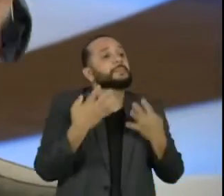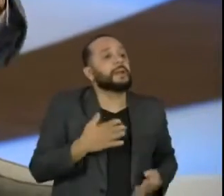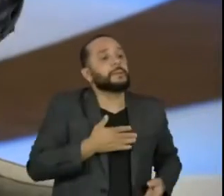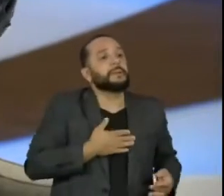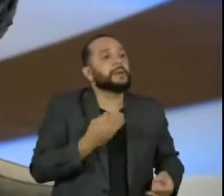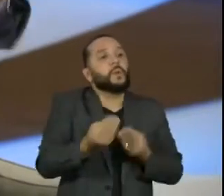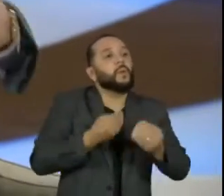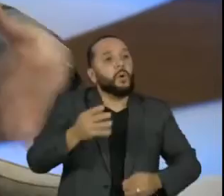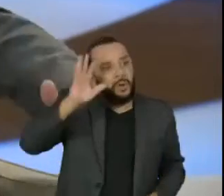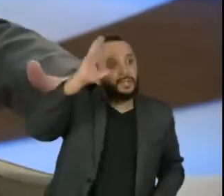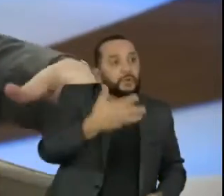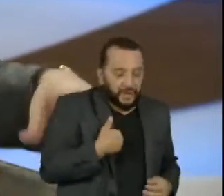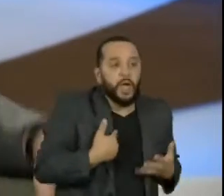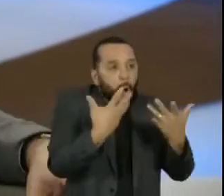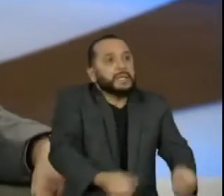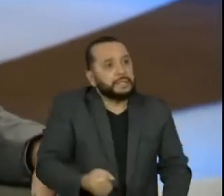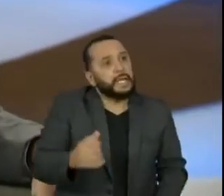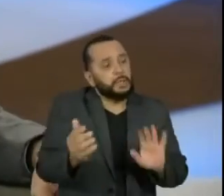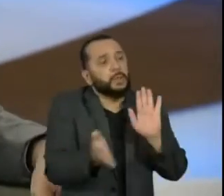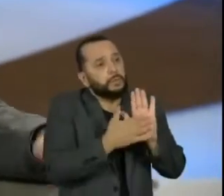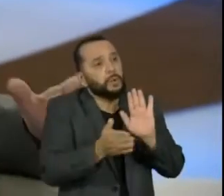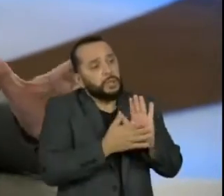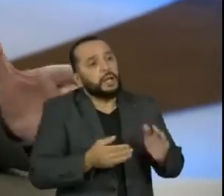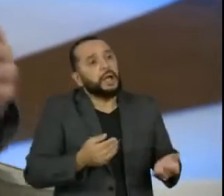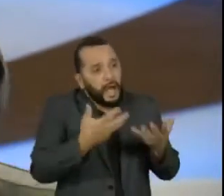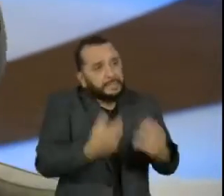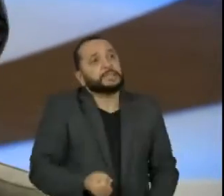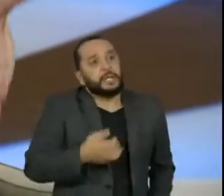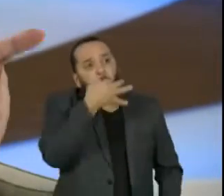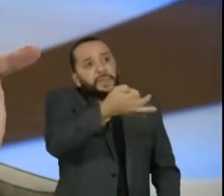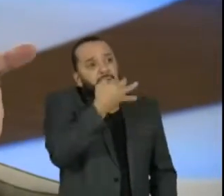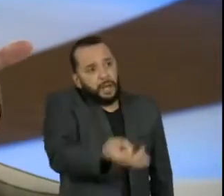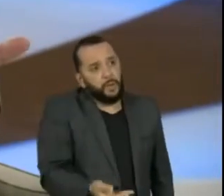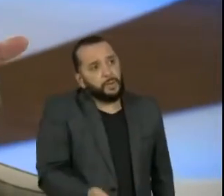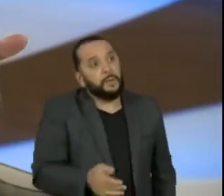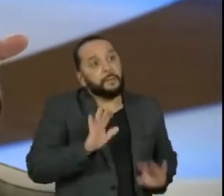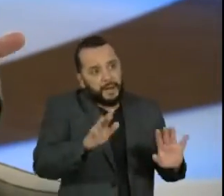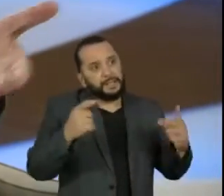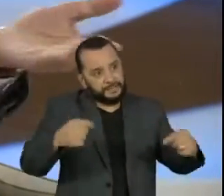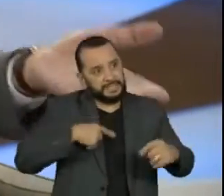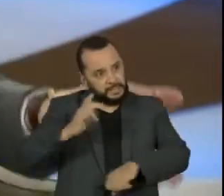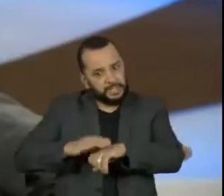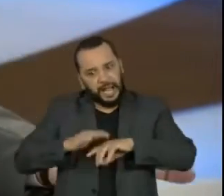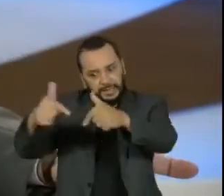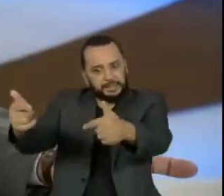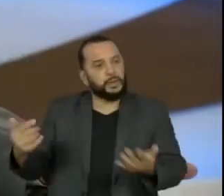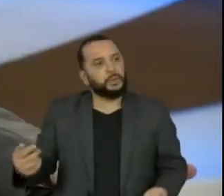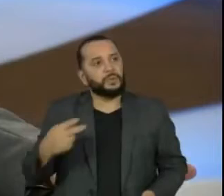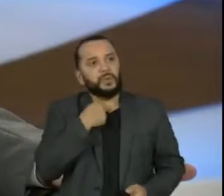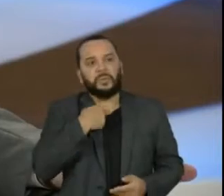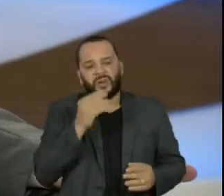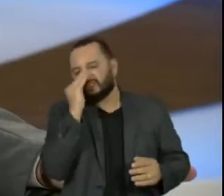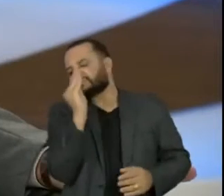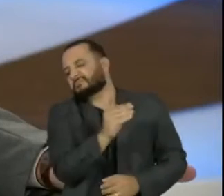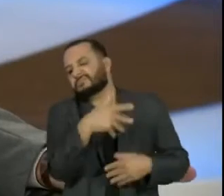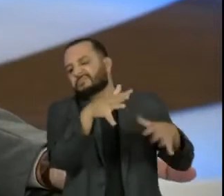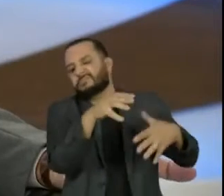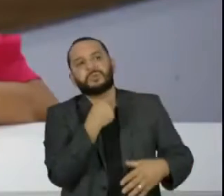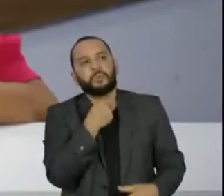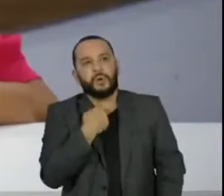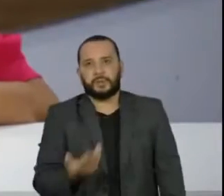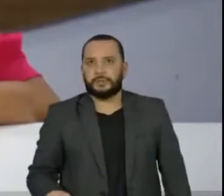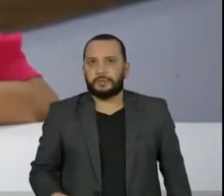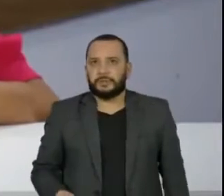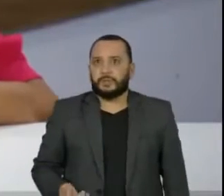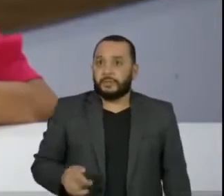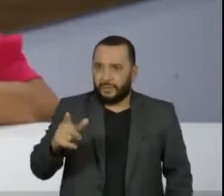pode trazer que eu aceito na hora. Diga. Então agora tem que enfrentar, não pode correr. O senhor está